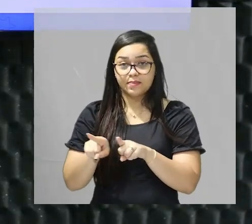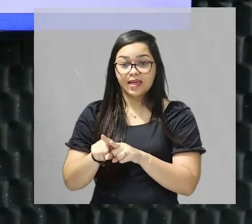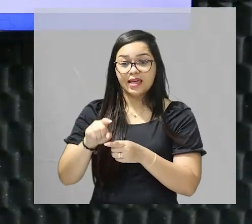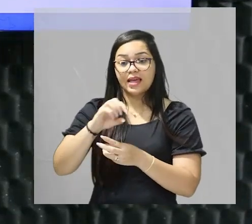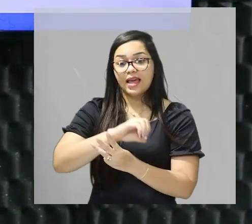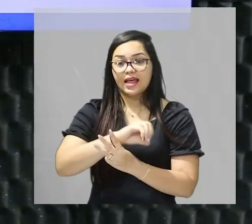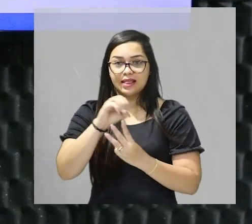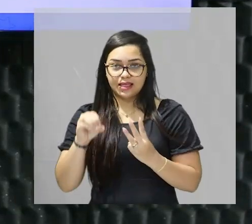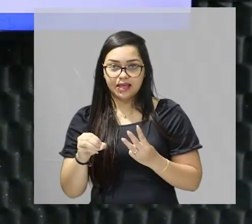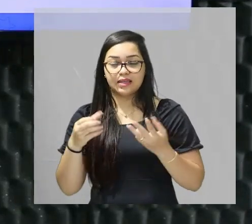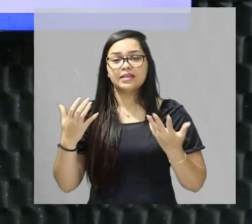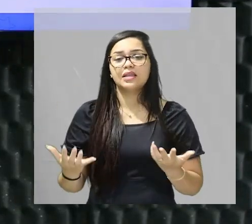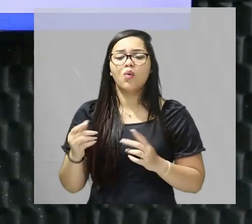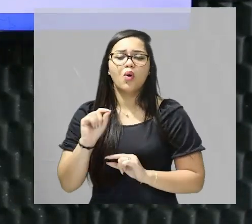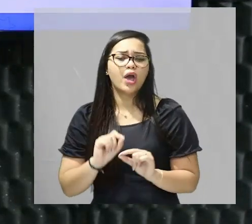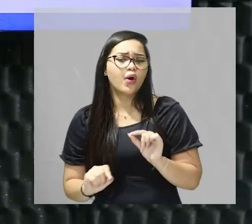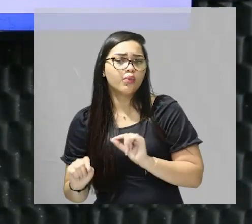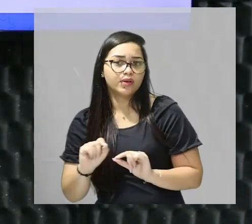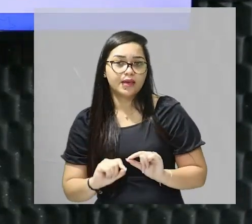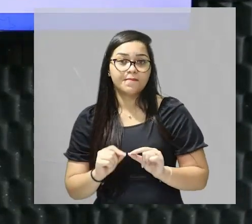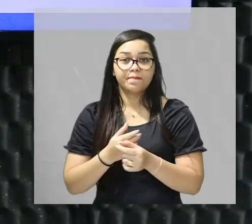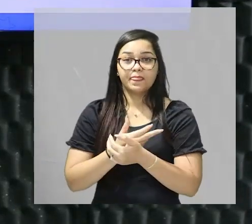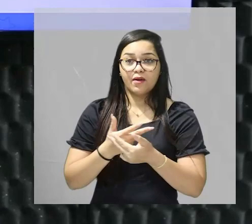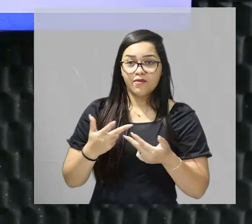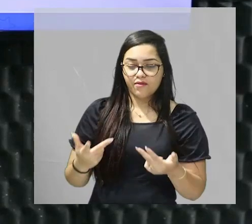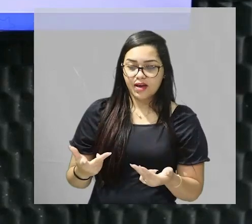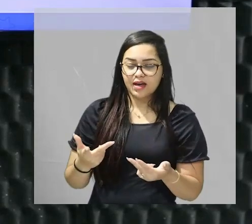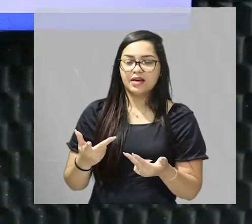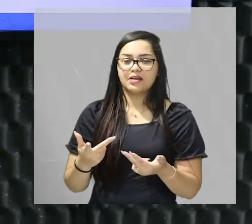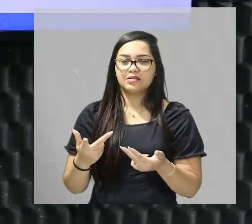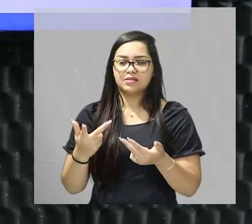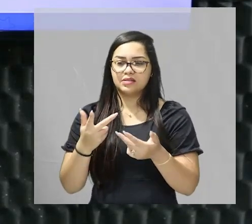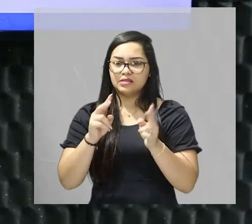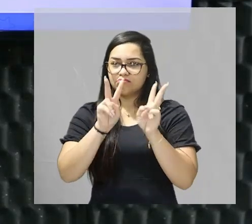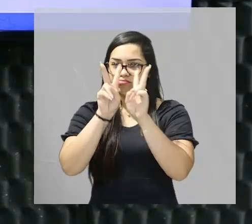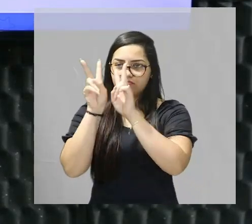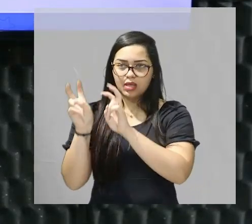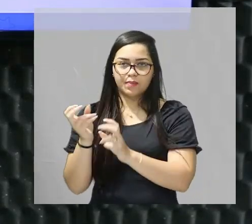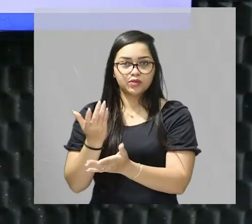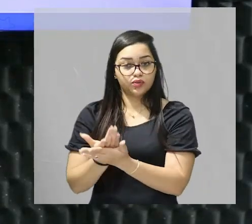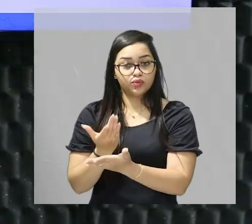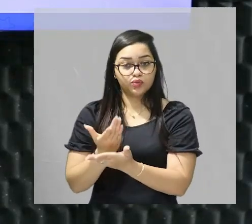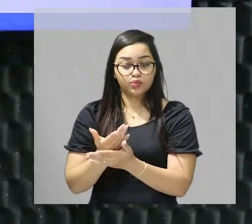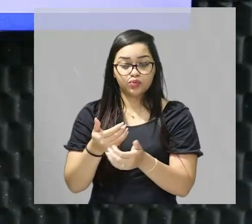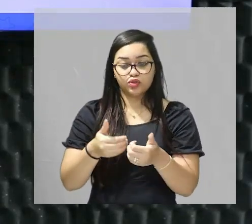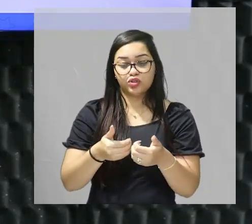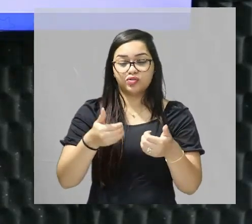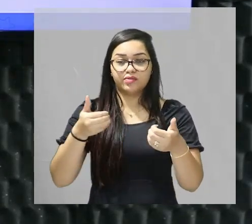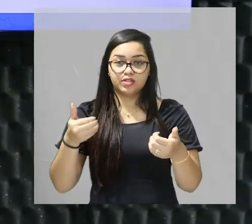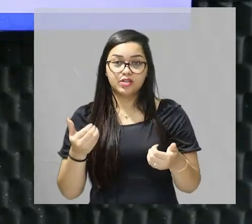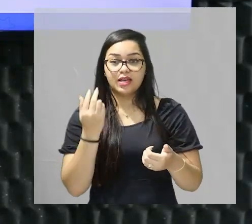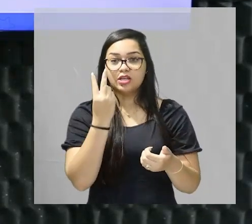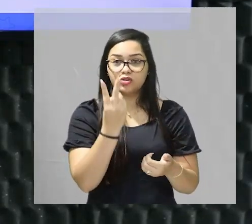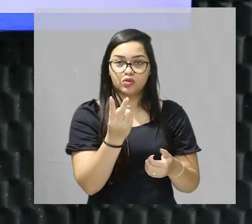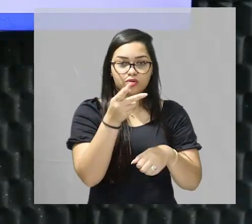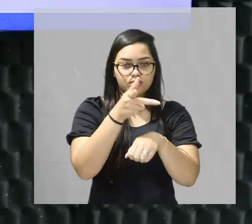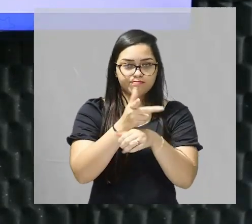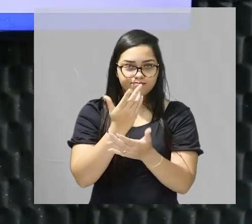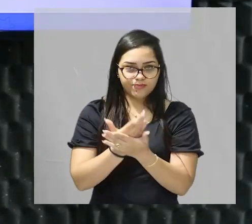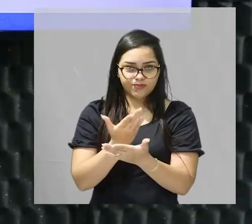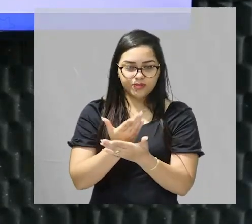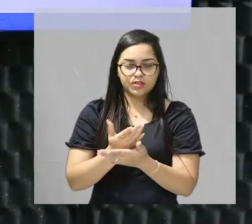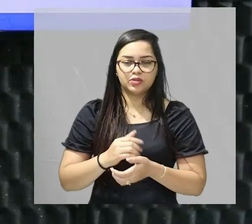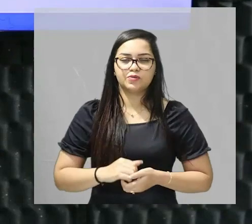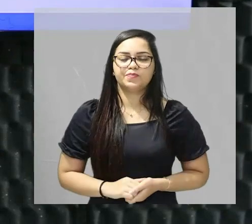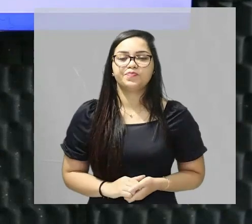Então são muitas variantes e a gente vai dividir esse tópico em dois vídeos. Ok?